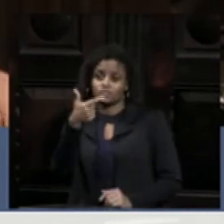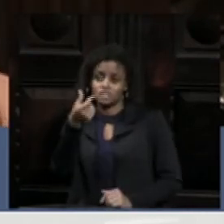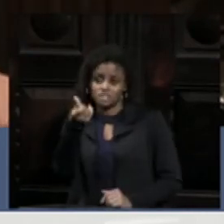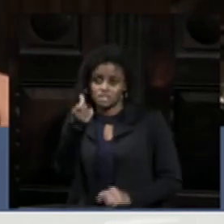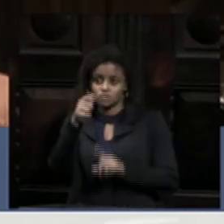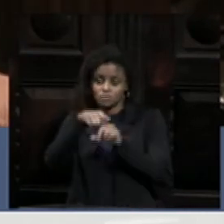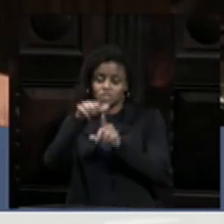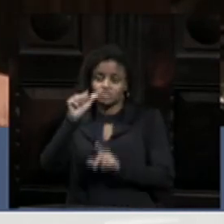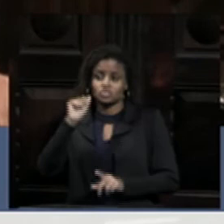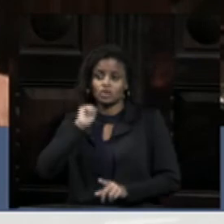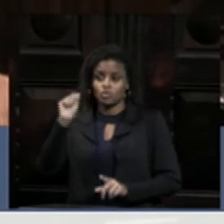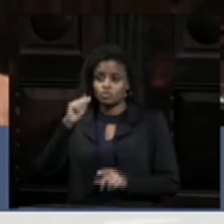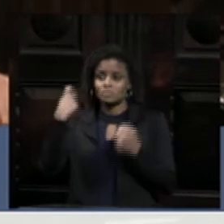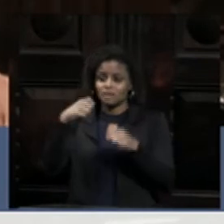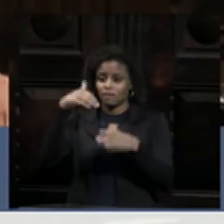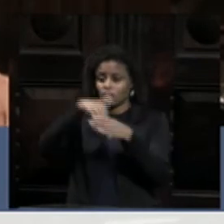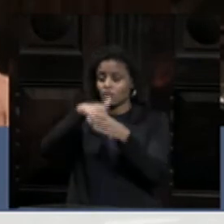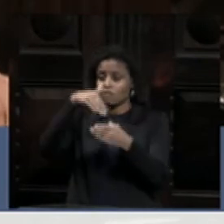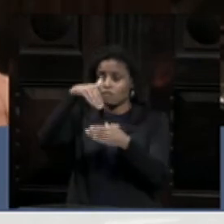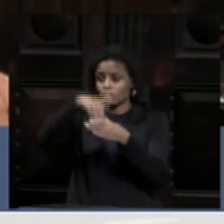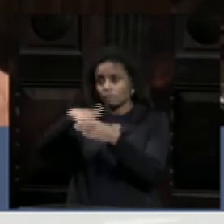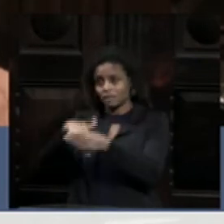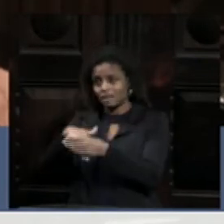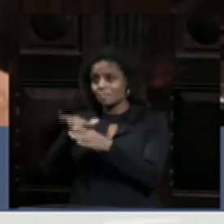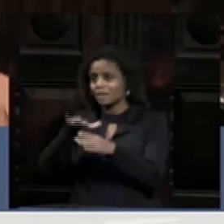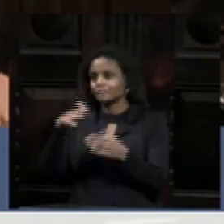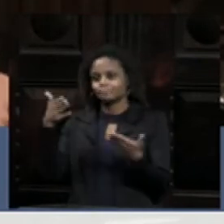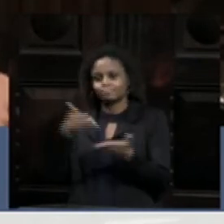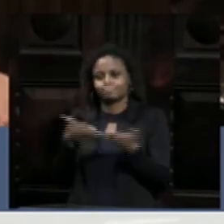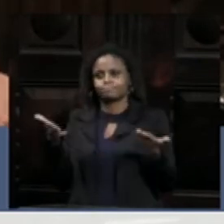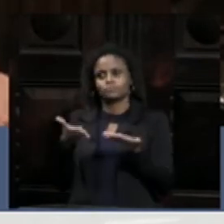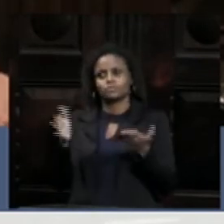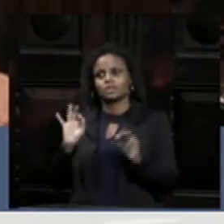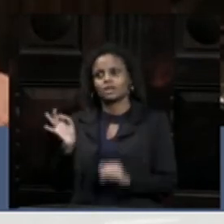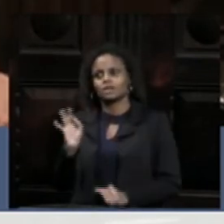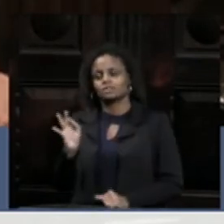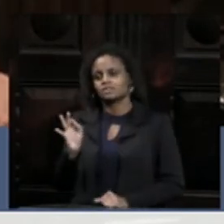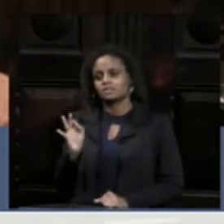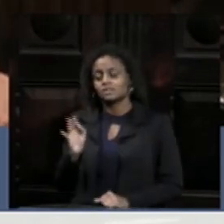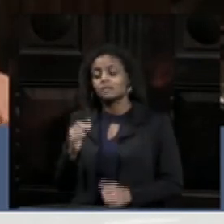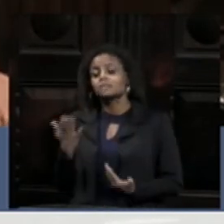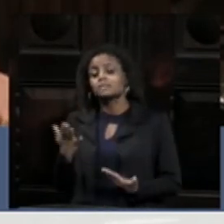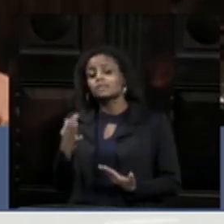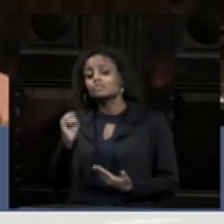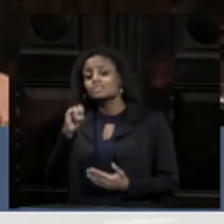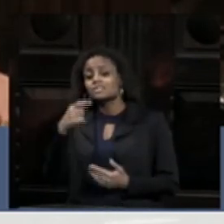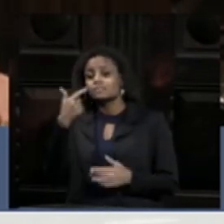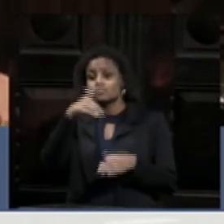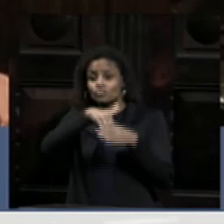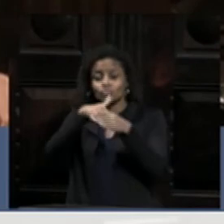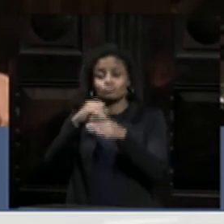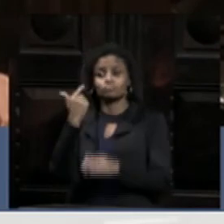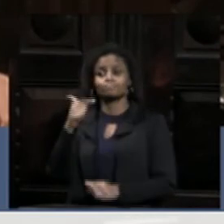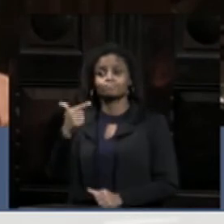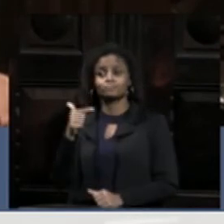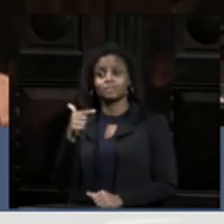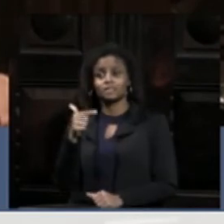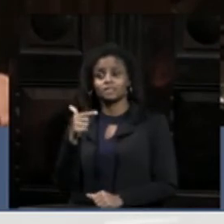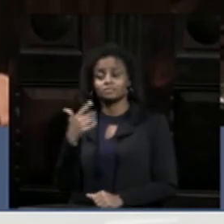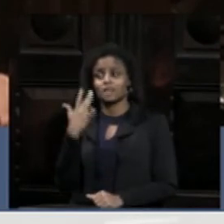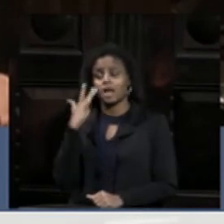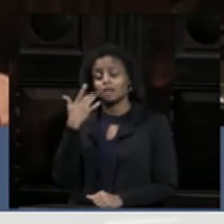mas não o foi. E agora, se não o fizer, e é difícil que isso